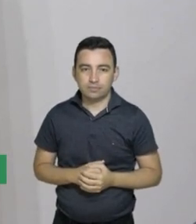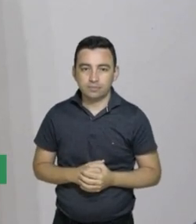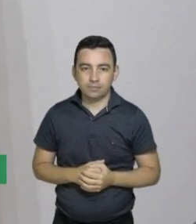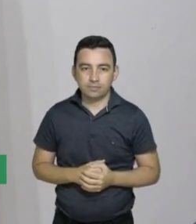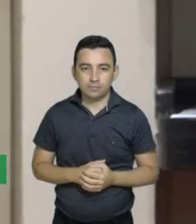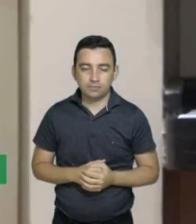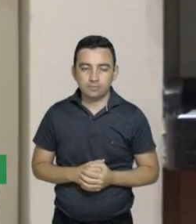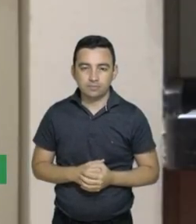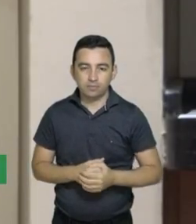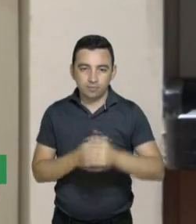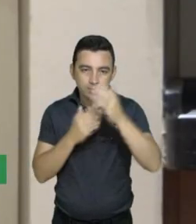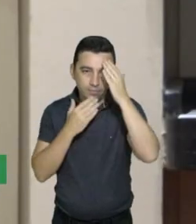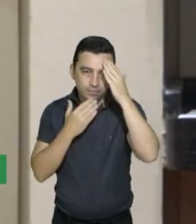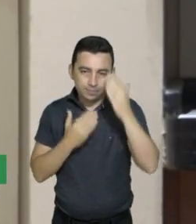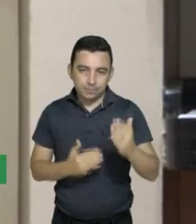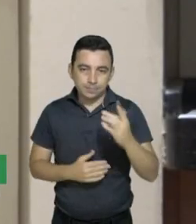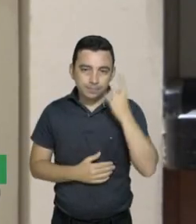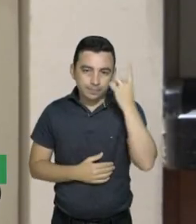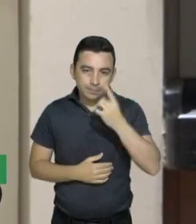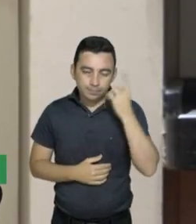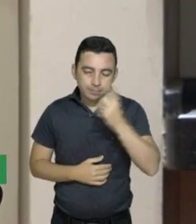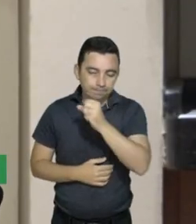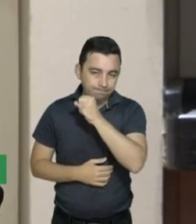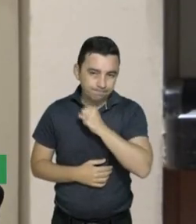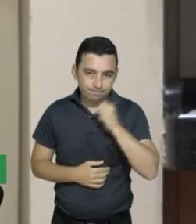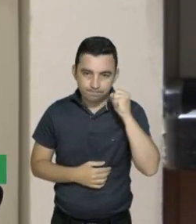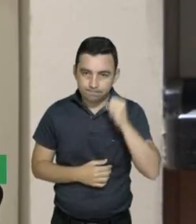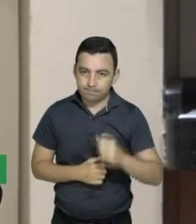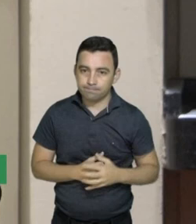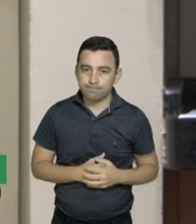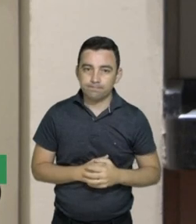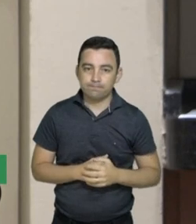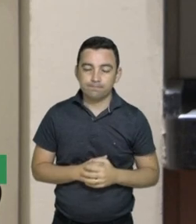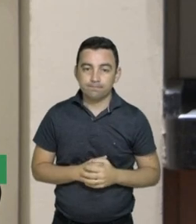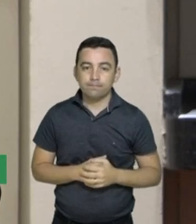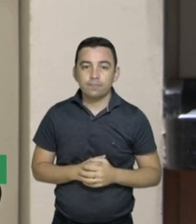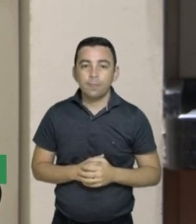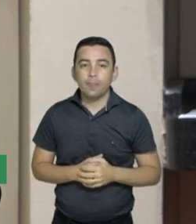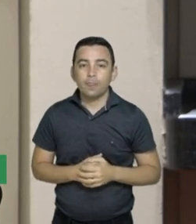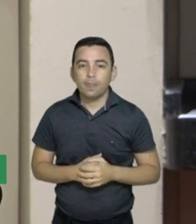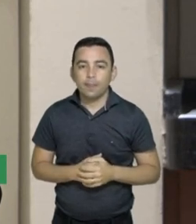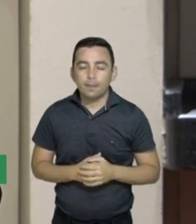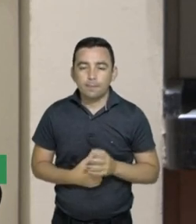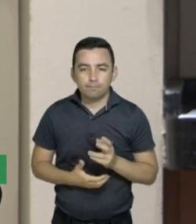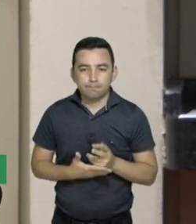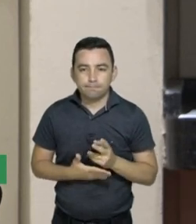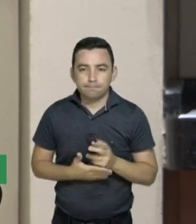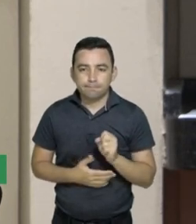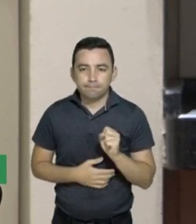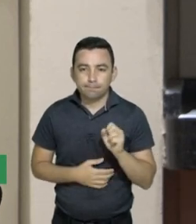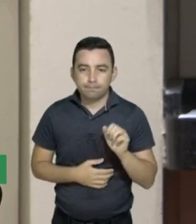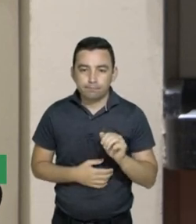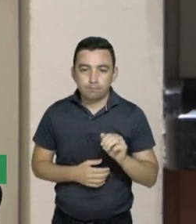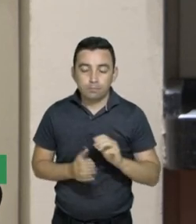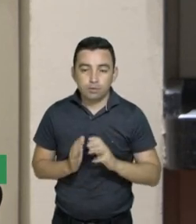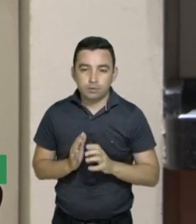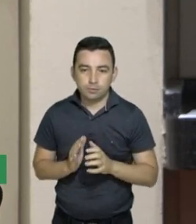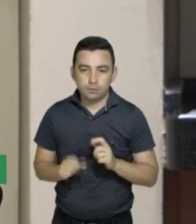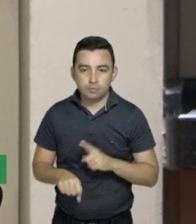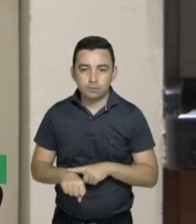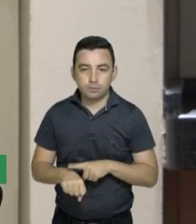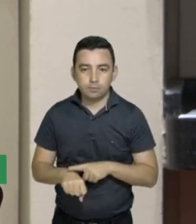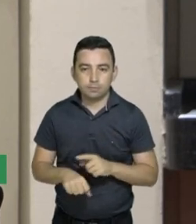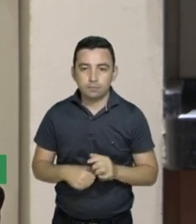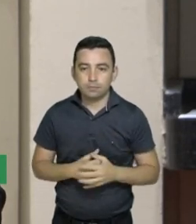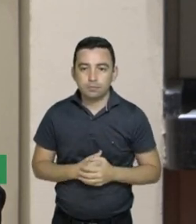Obrigado Deputado Mazuco ainda tem oito minutos horário de partida